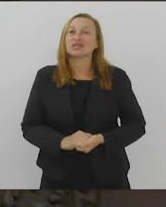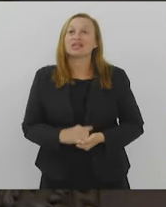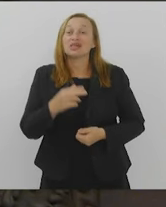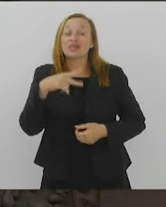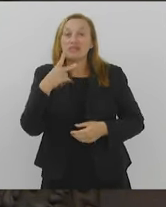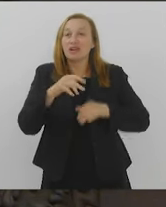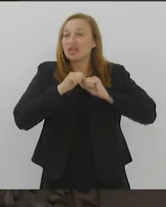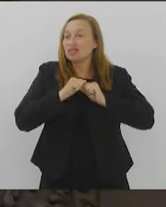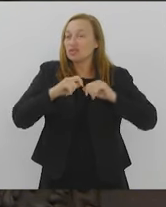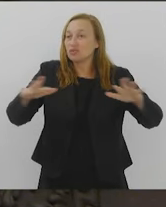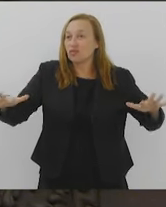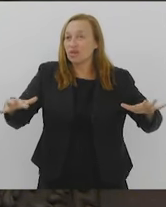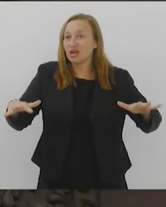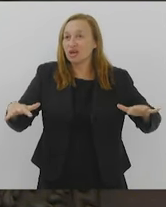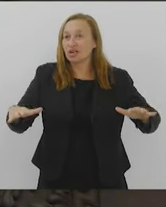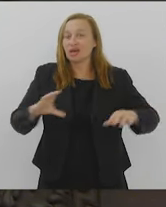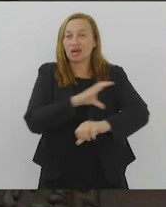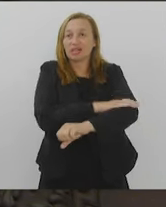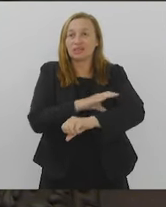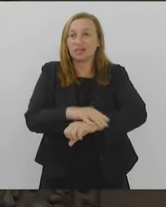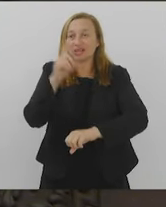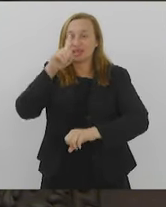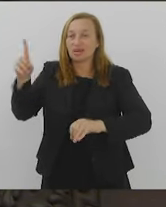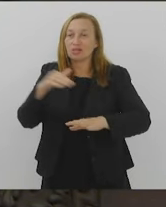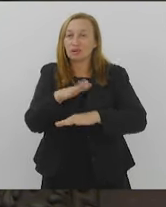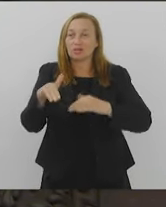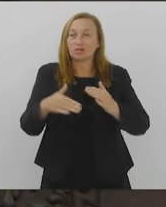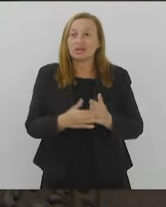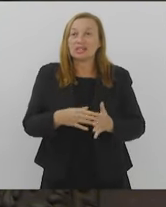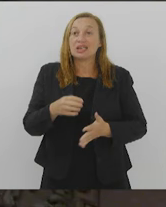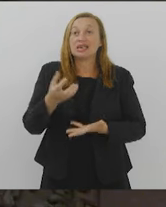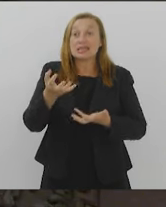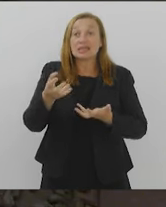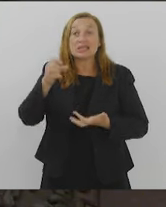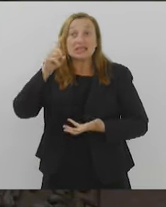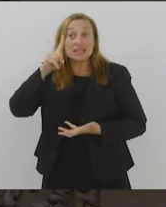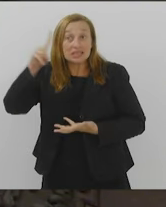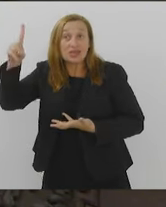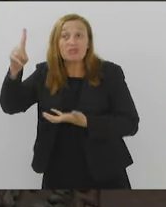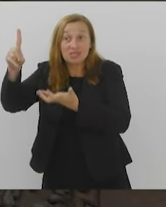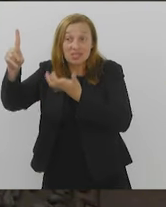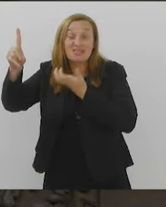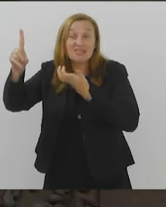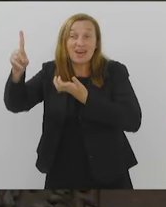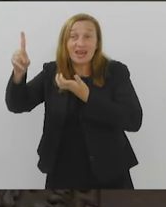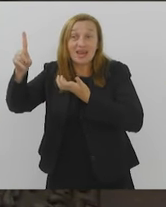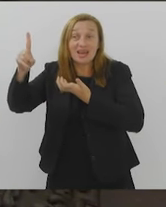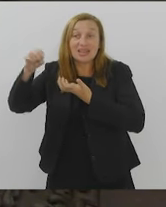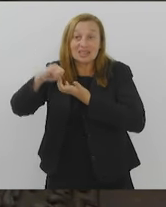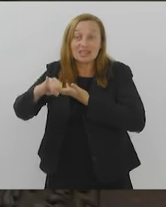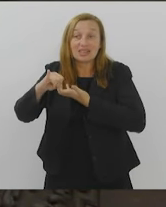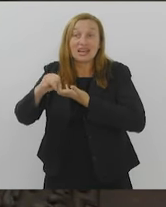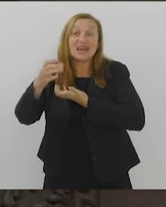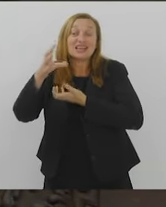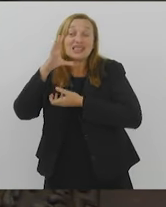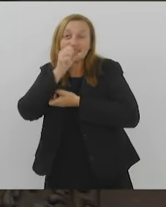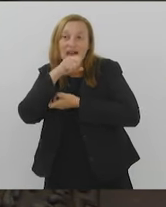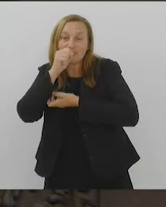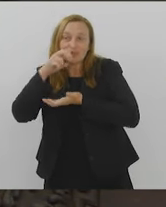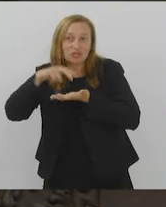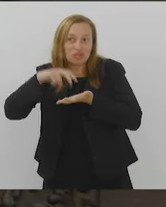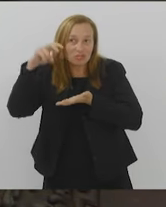igrejas, divulguem isto tudo. Se Deus quiser, sábado pela manhã,